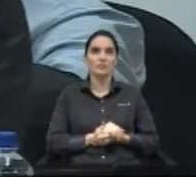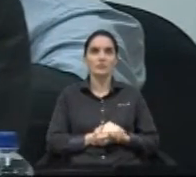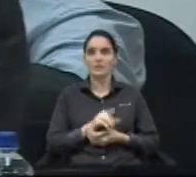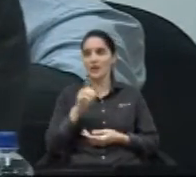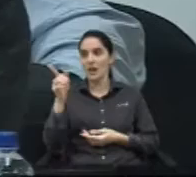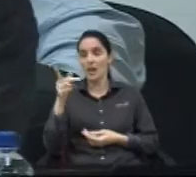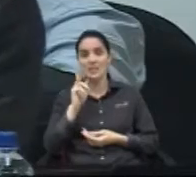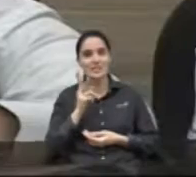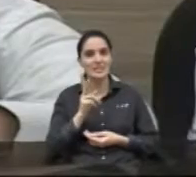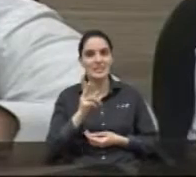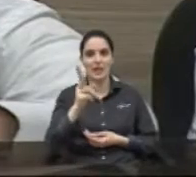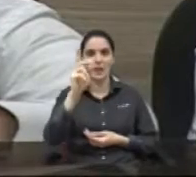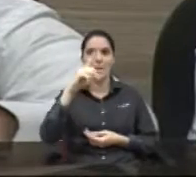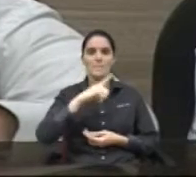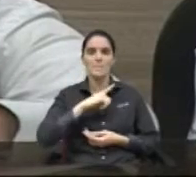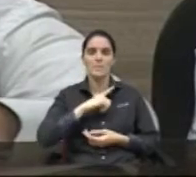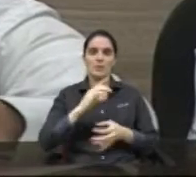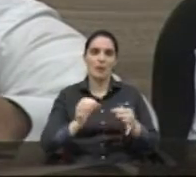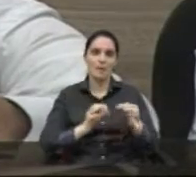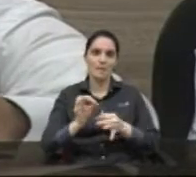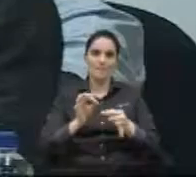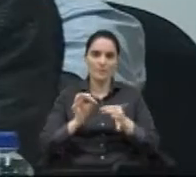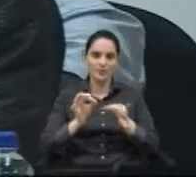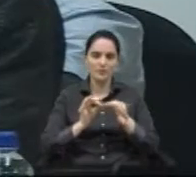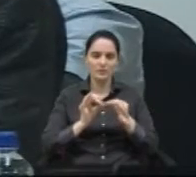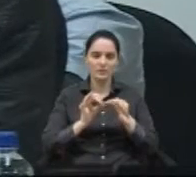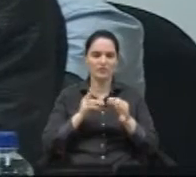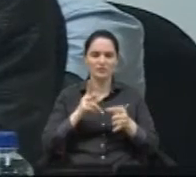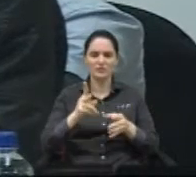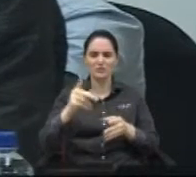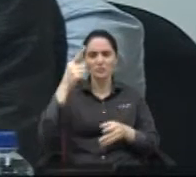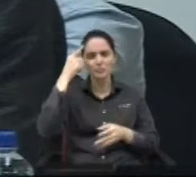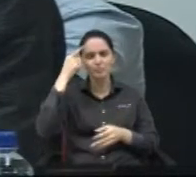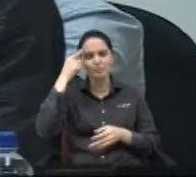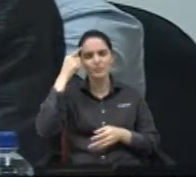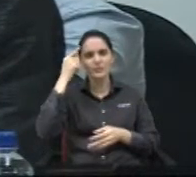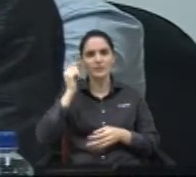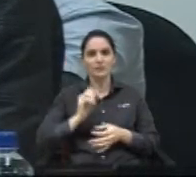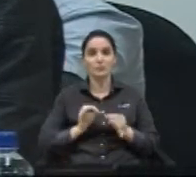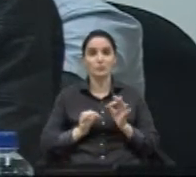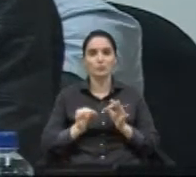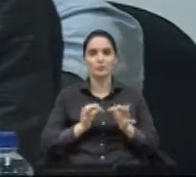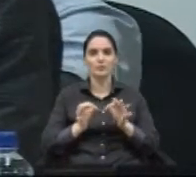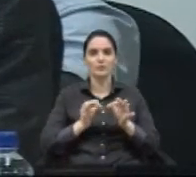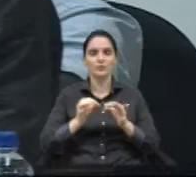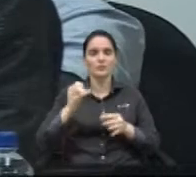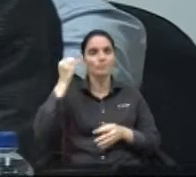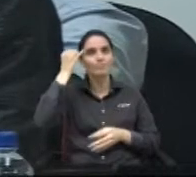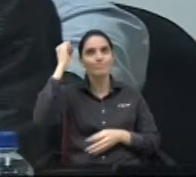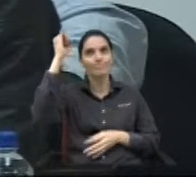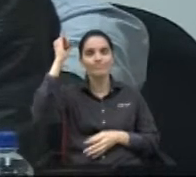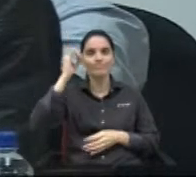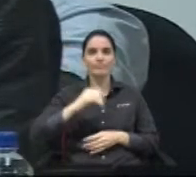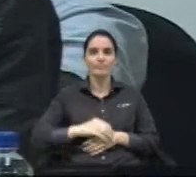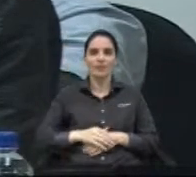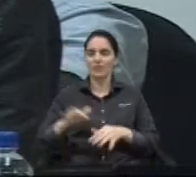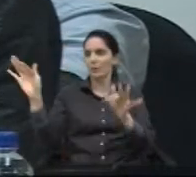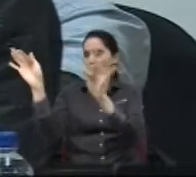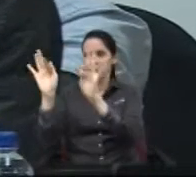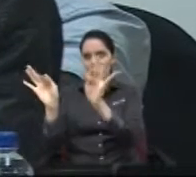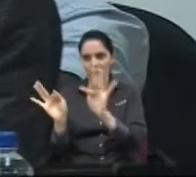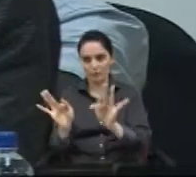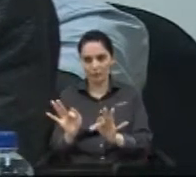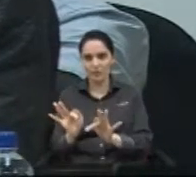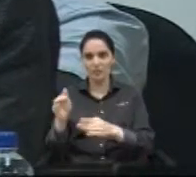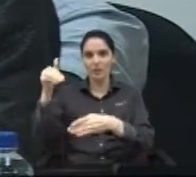tem um projeto, né? Sempre está trabalhando, sempre está pensando, sempre realizando coisas. Então, é uma noite de muita alegria, viu, Nissinha,